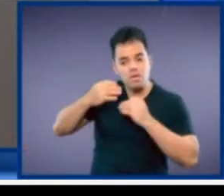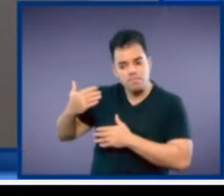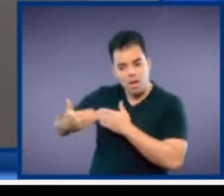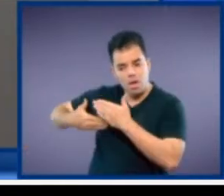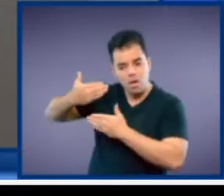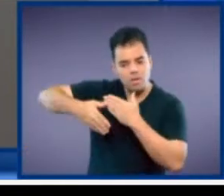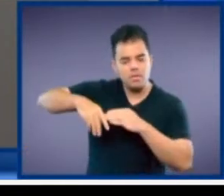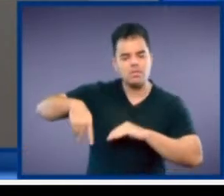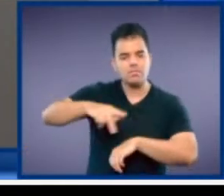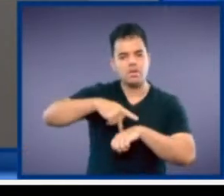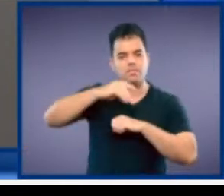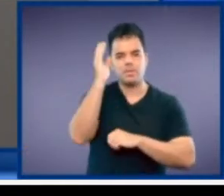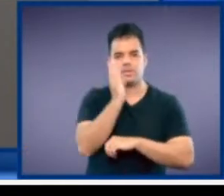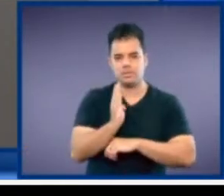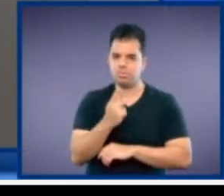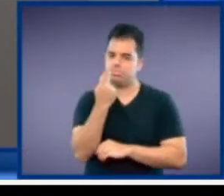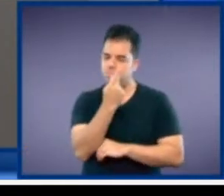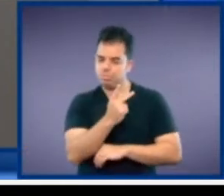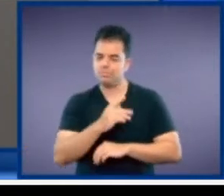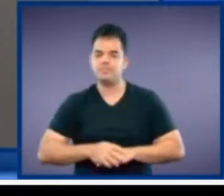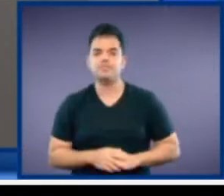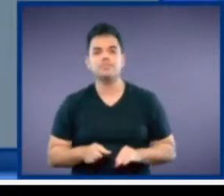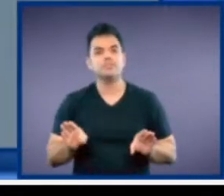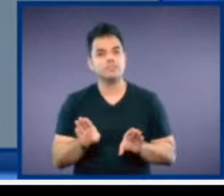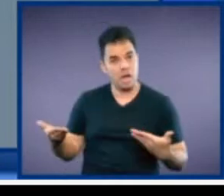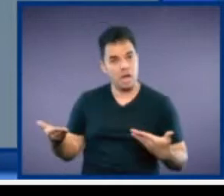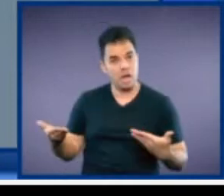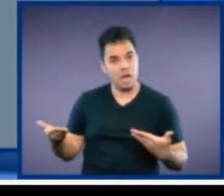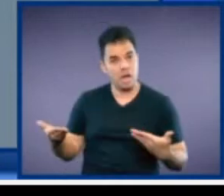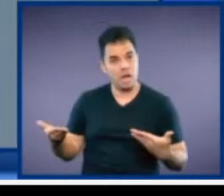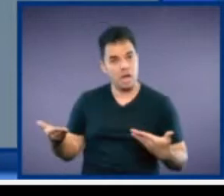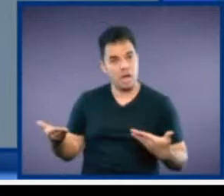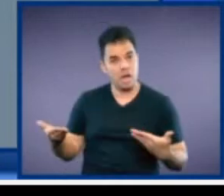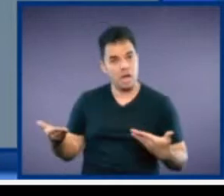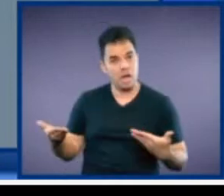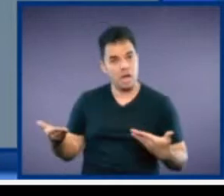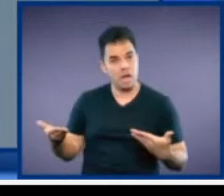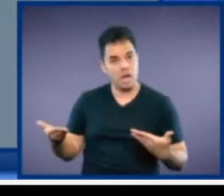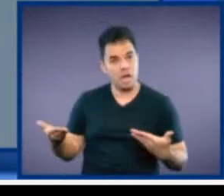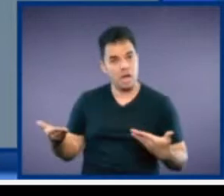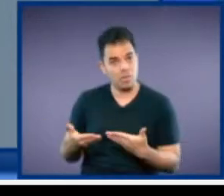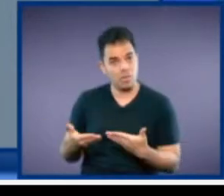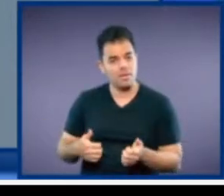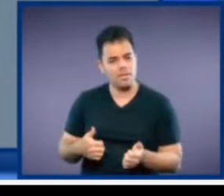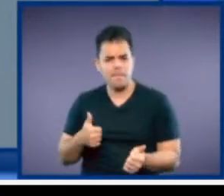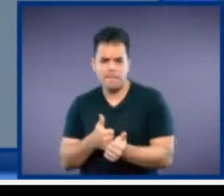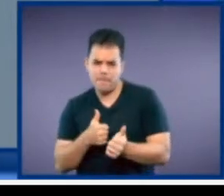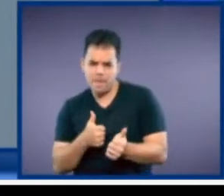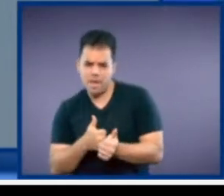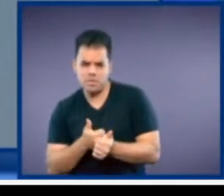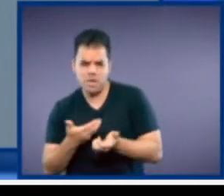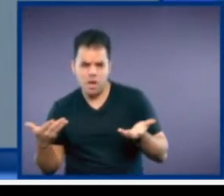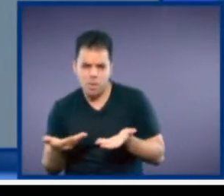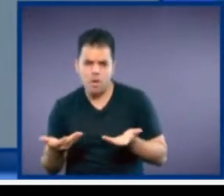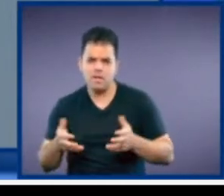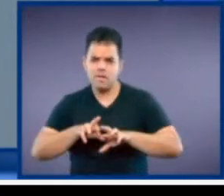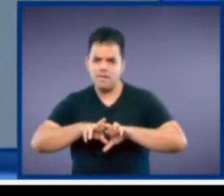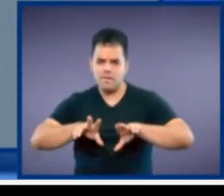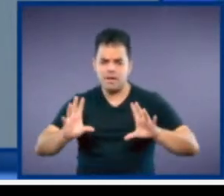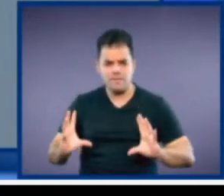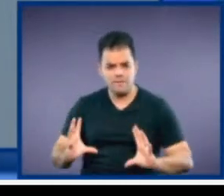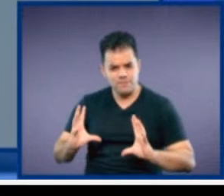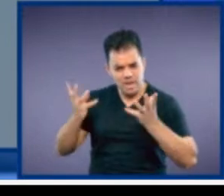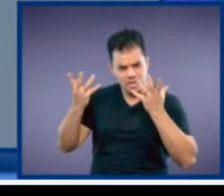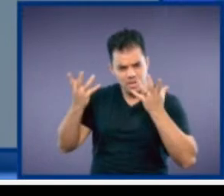Brasil. Gostaria de terminar, nesse final de ano, na proximidade do Natal, com um sentimento de